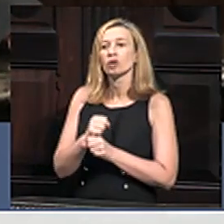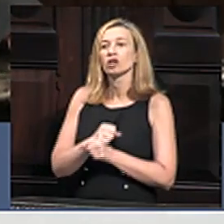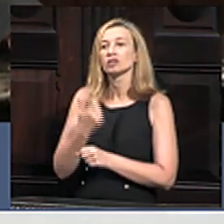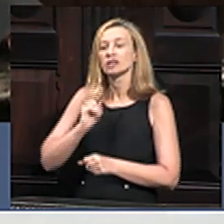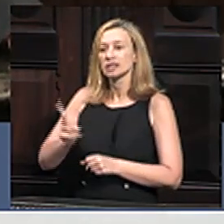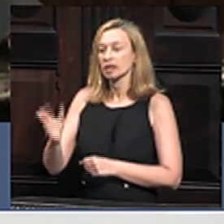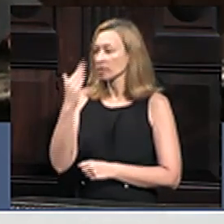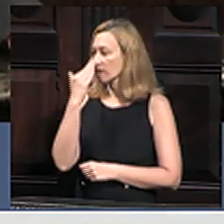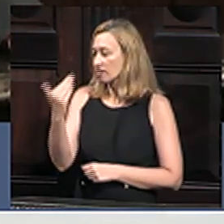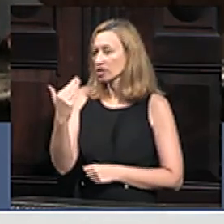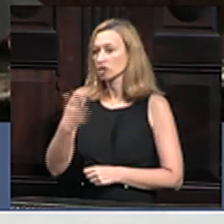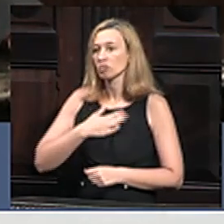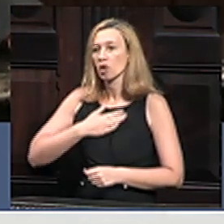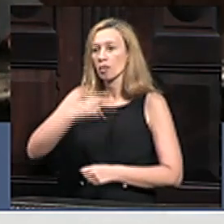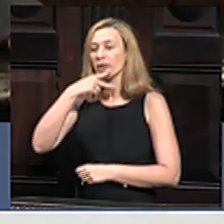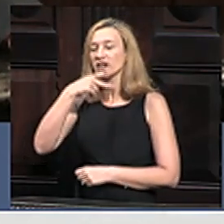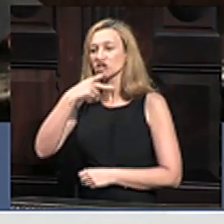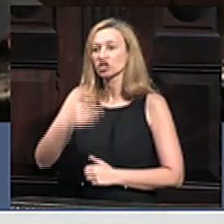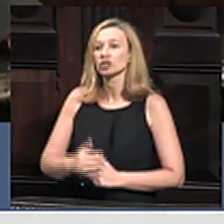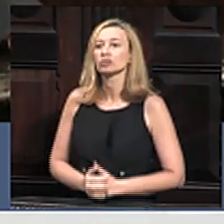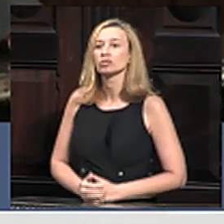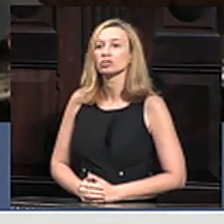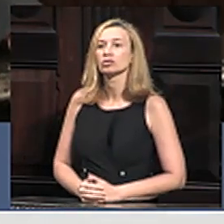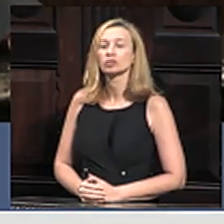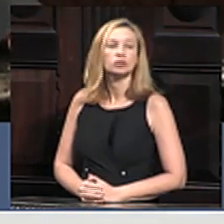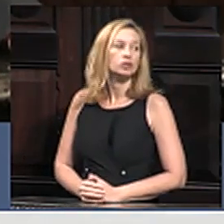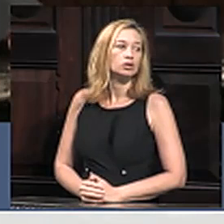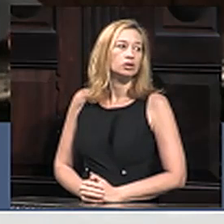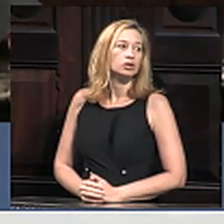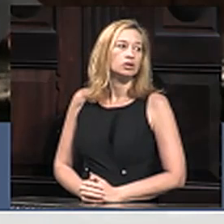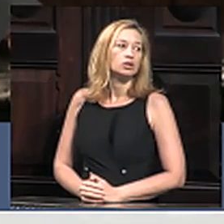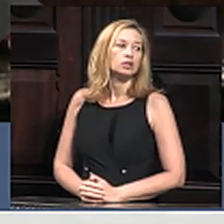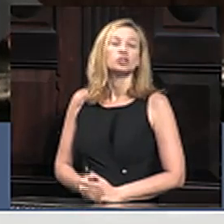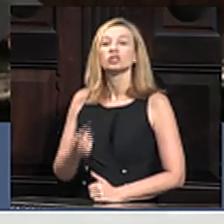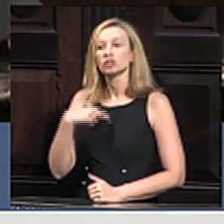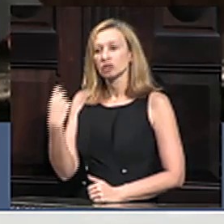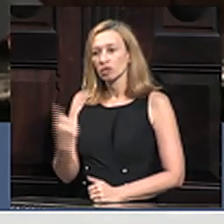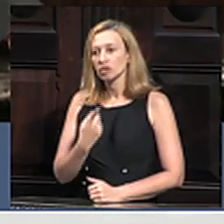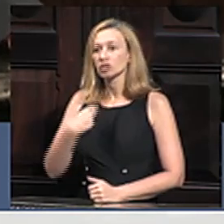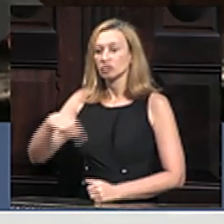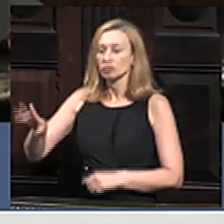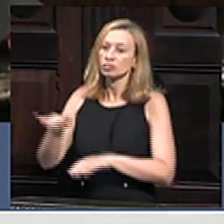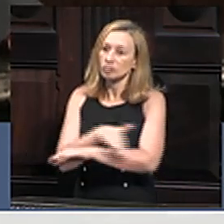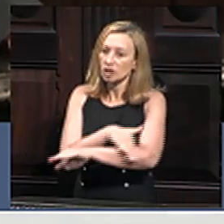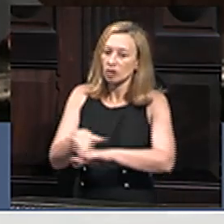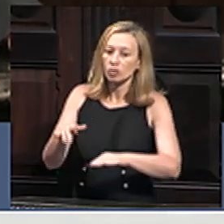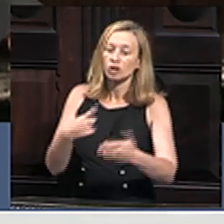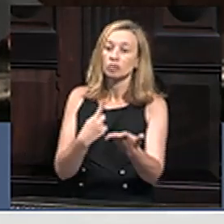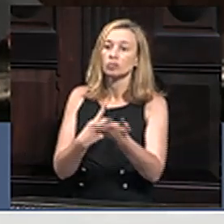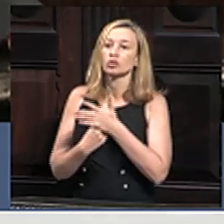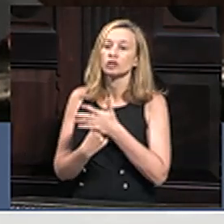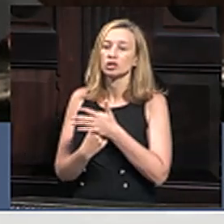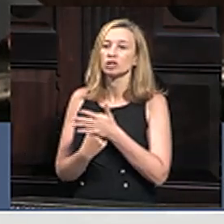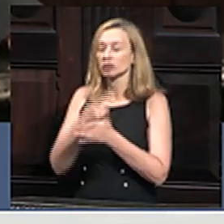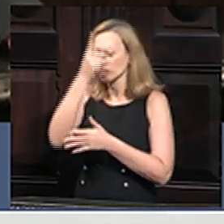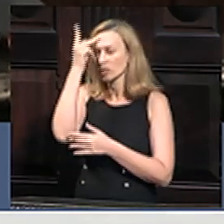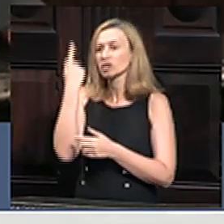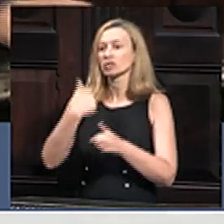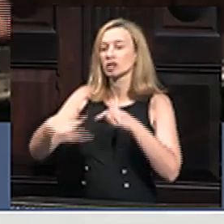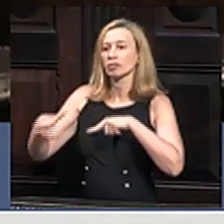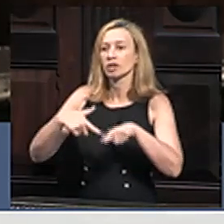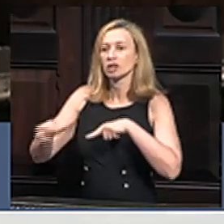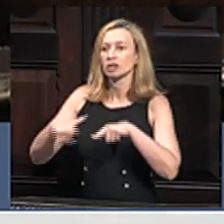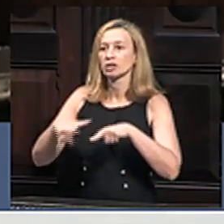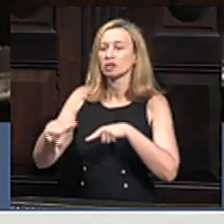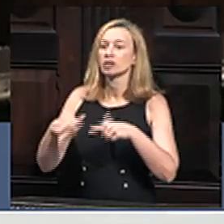da liderança do meu partido, que sempre nos honrou, e nós fomos para as ruas em defesa do trabalhismo e em